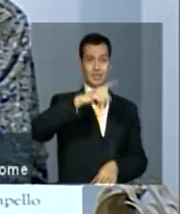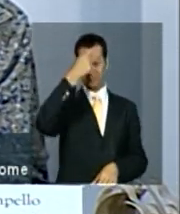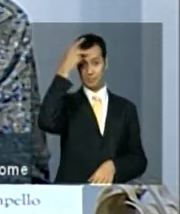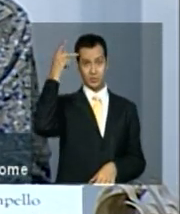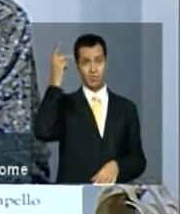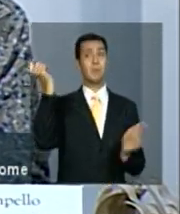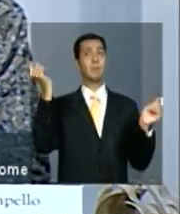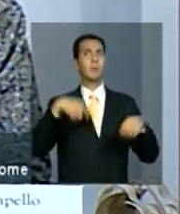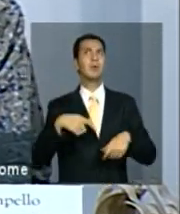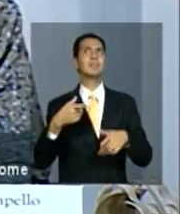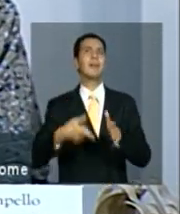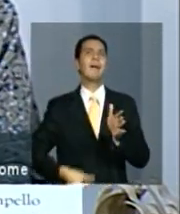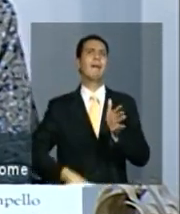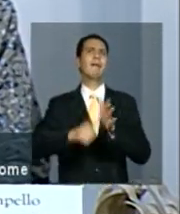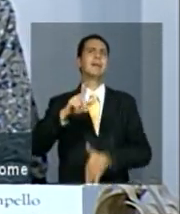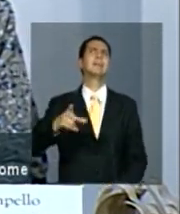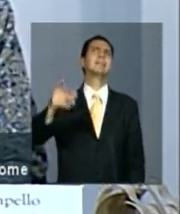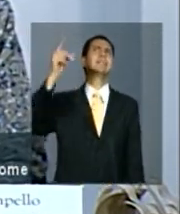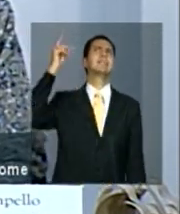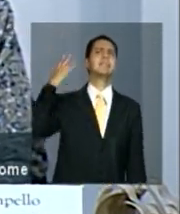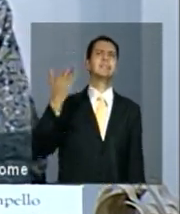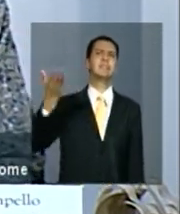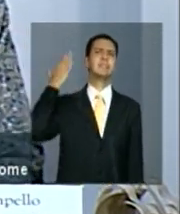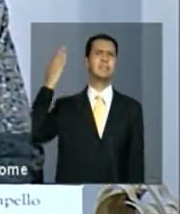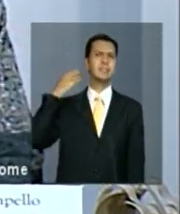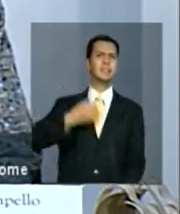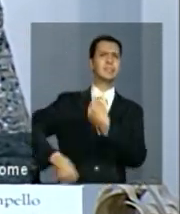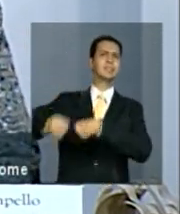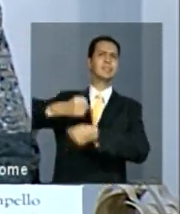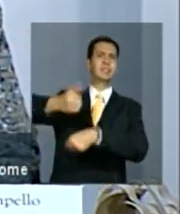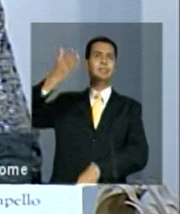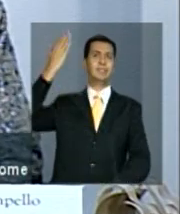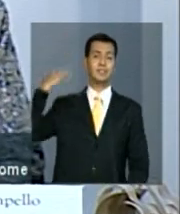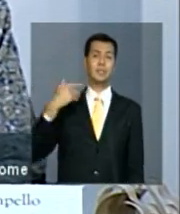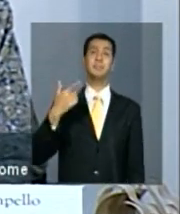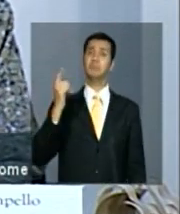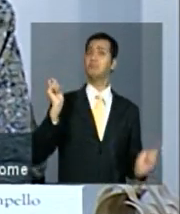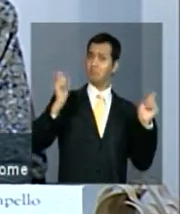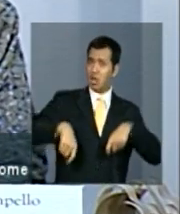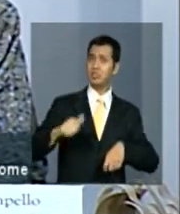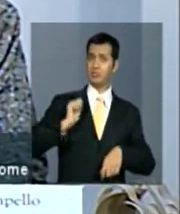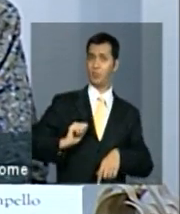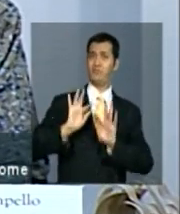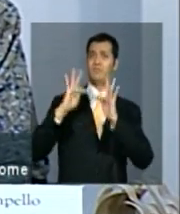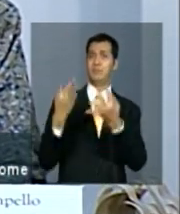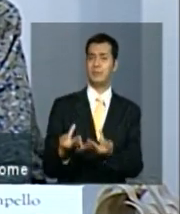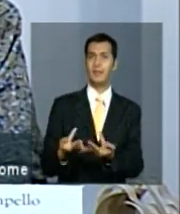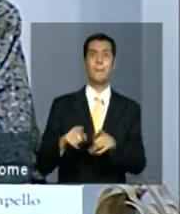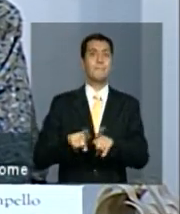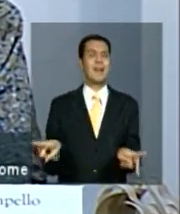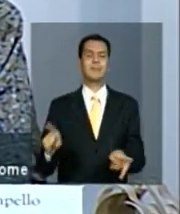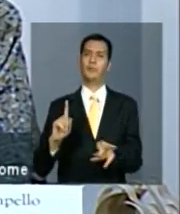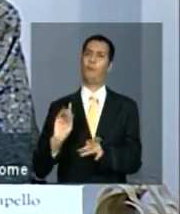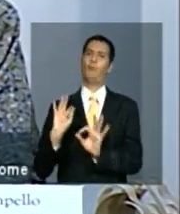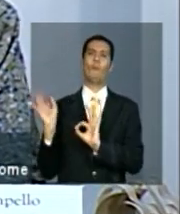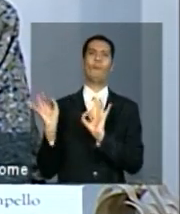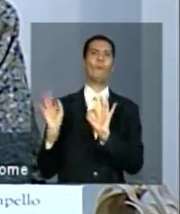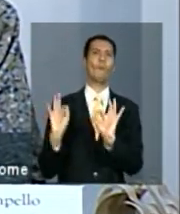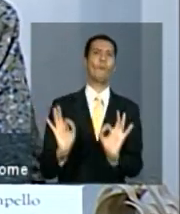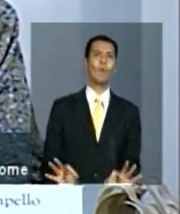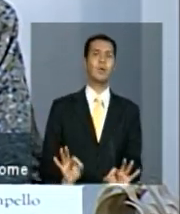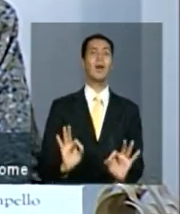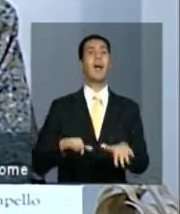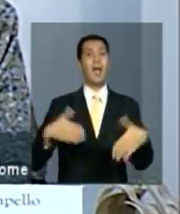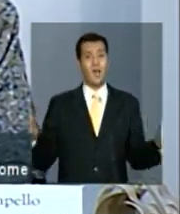Família já há meses alguns H anos e só passarão a receber agora porque o estado ativamente as procurou